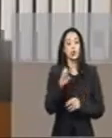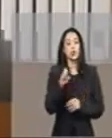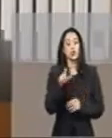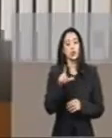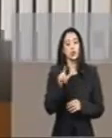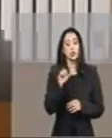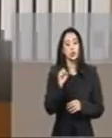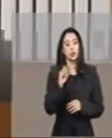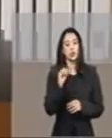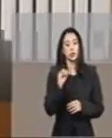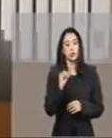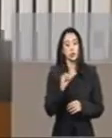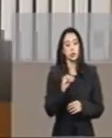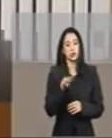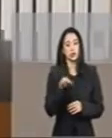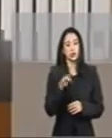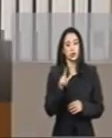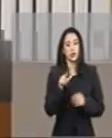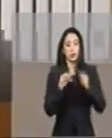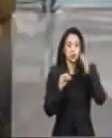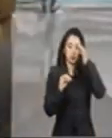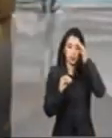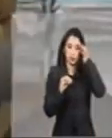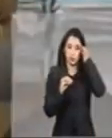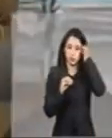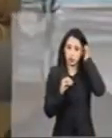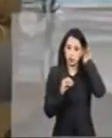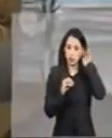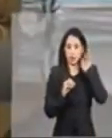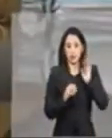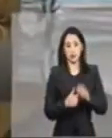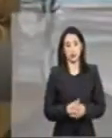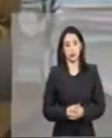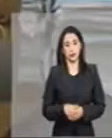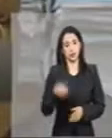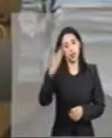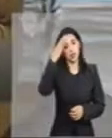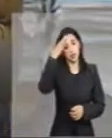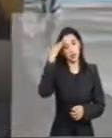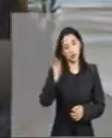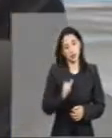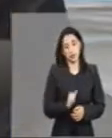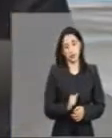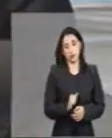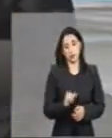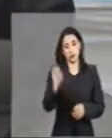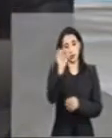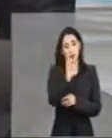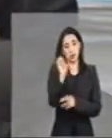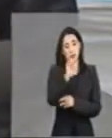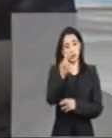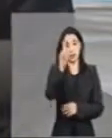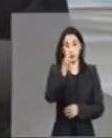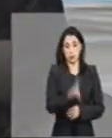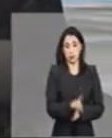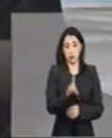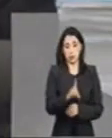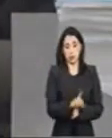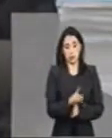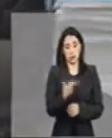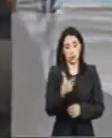Senhor presidente, sabemos todos que no Estado Democrático de Direito... Ministro Celso de Mello, à esquerda.